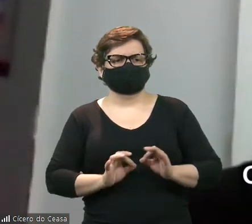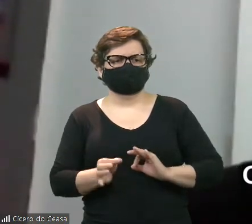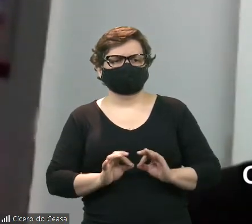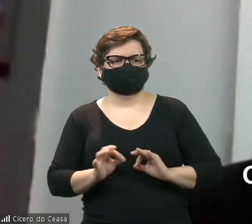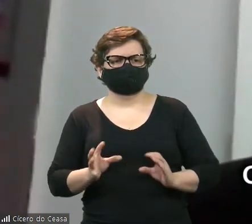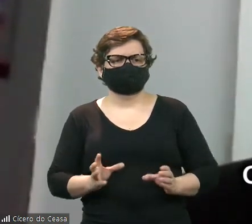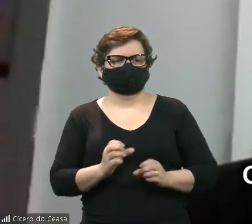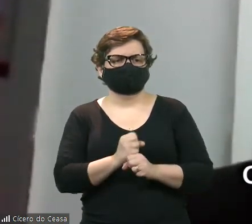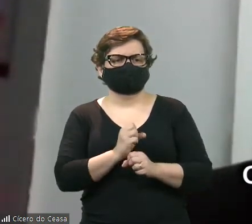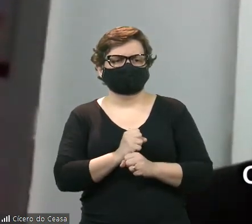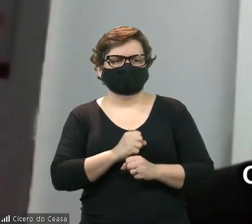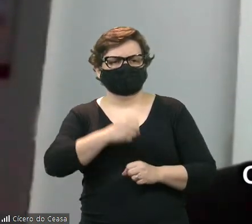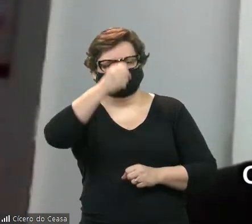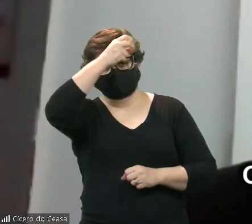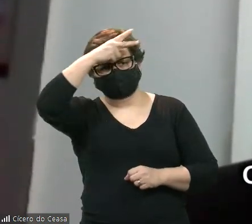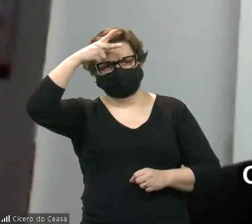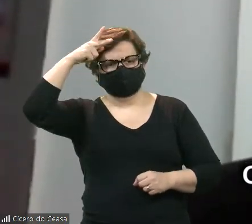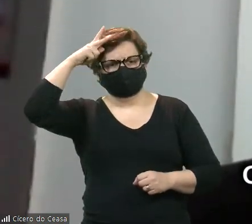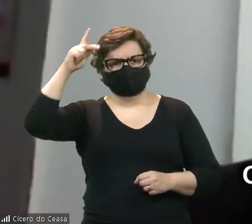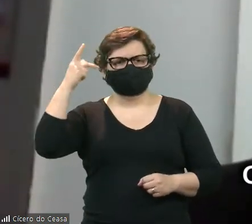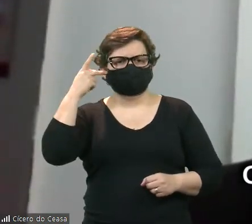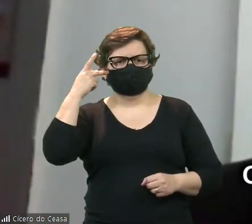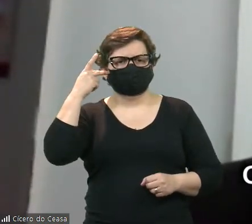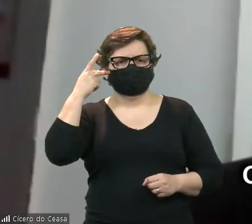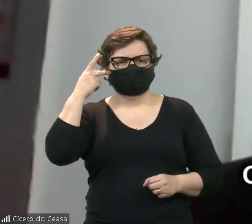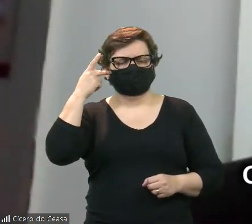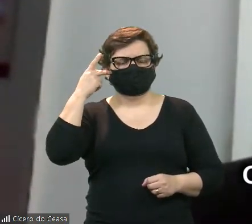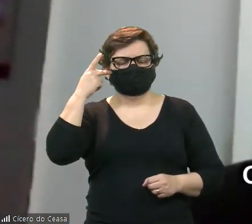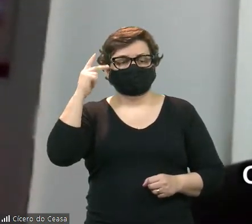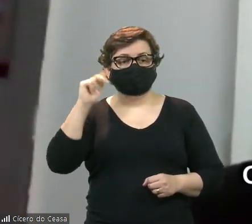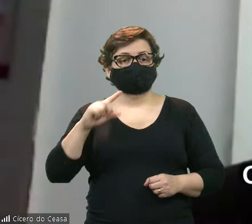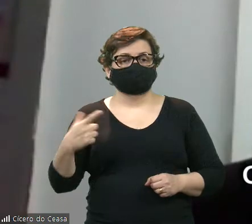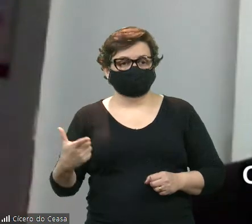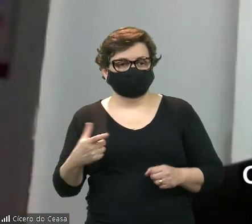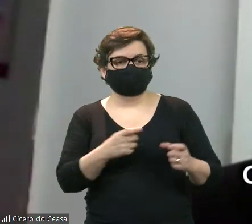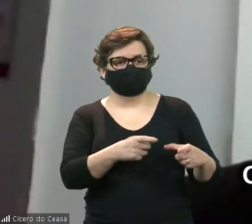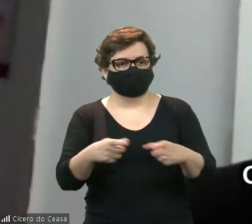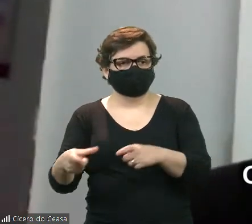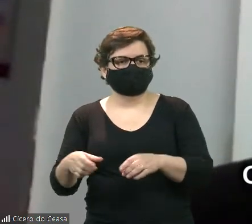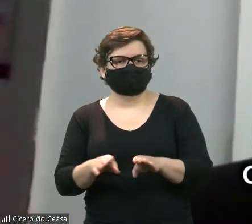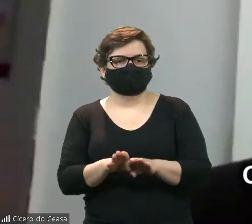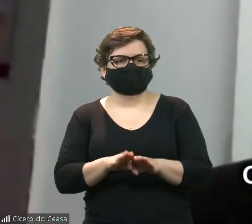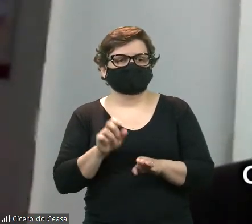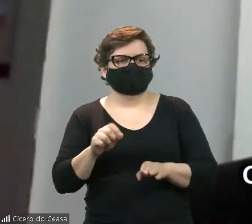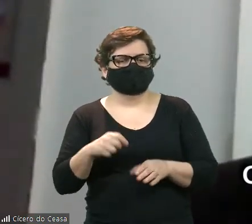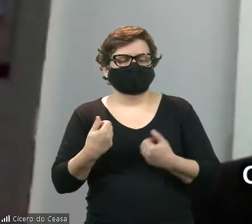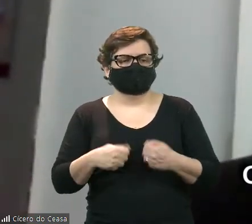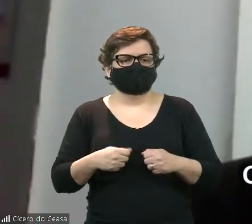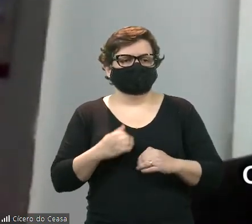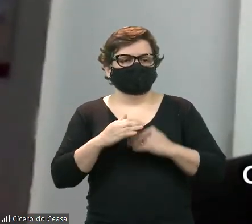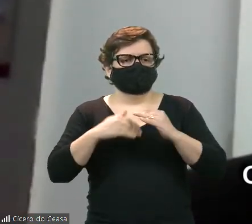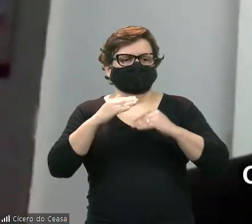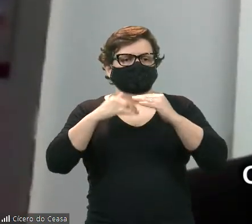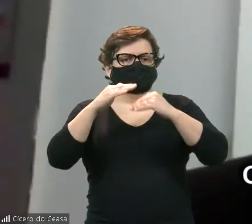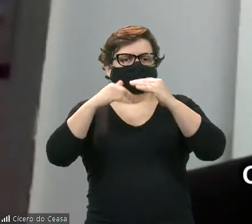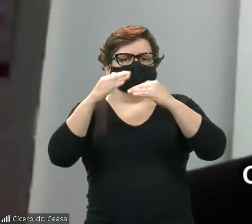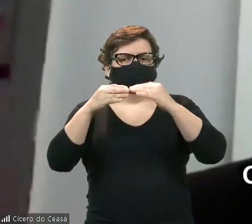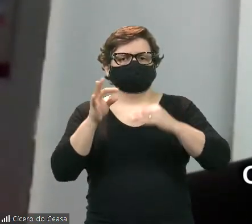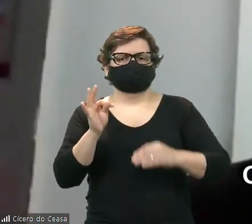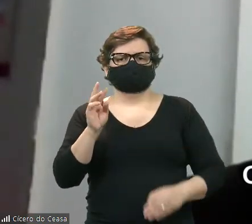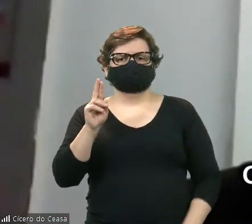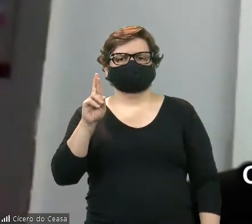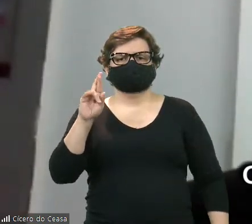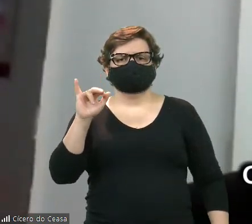as prefeituras, as regiões, e tem que se incrementar o potencial turístico de